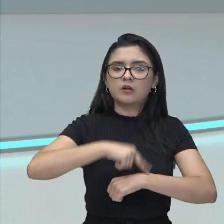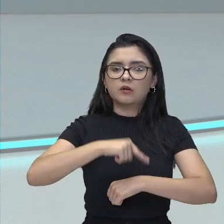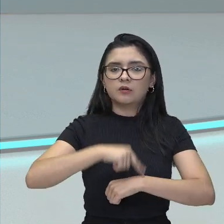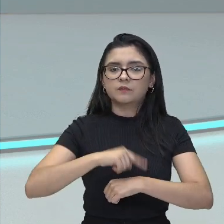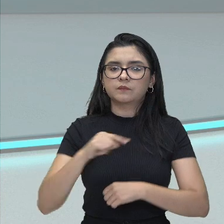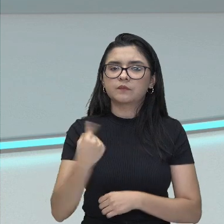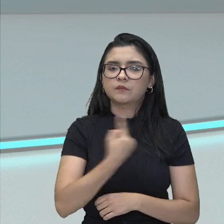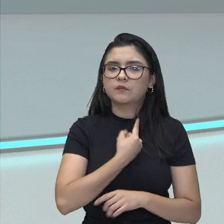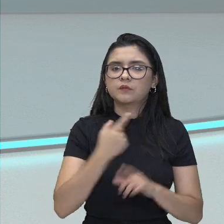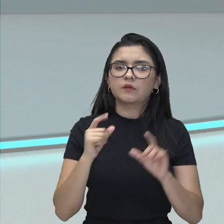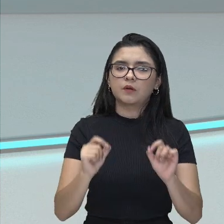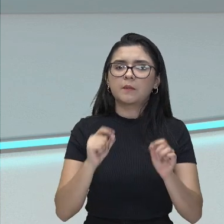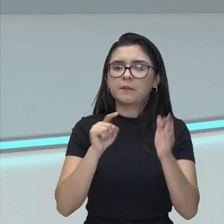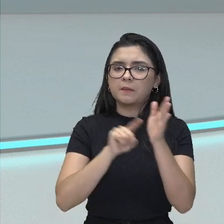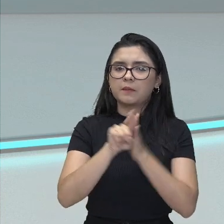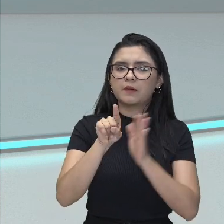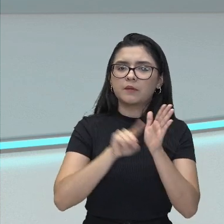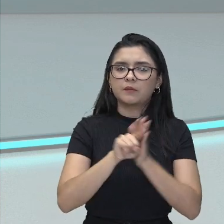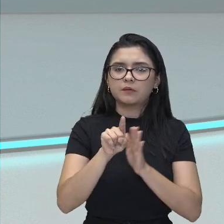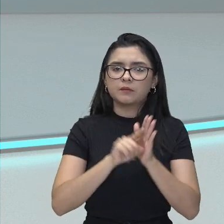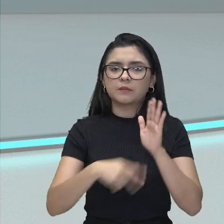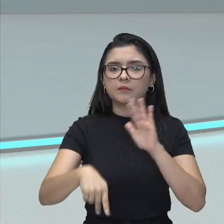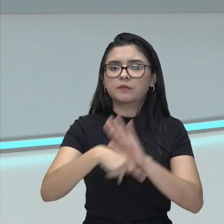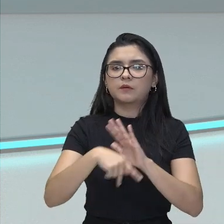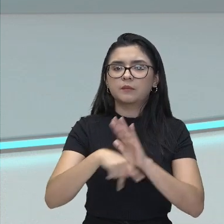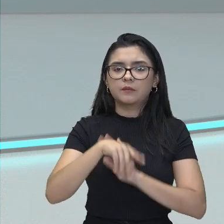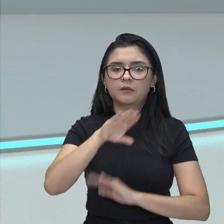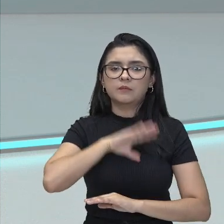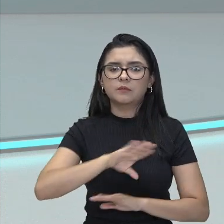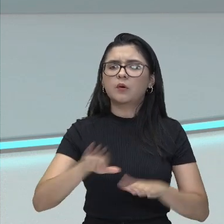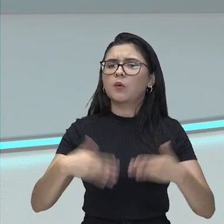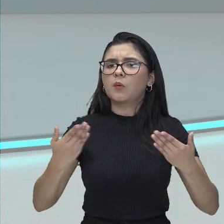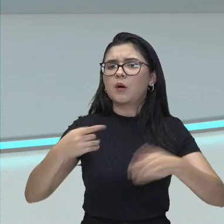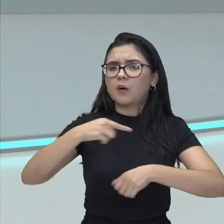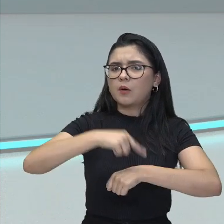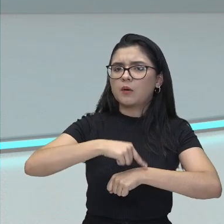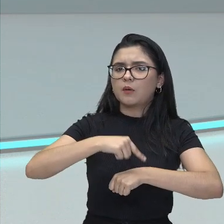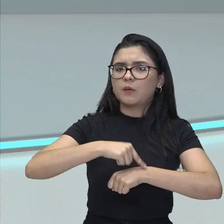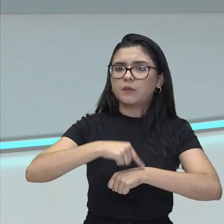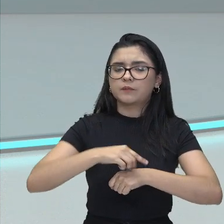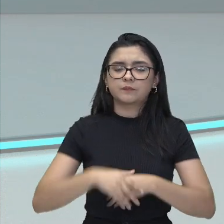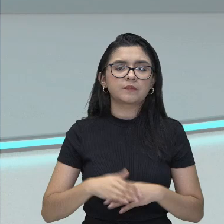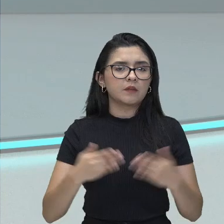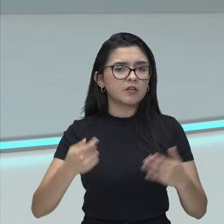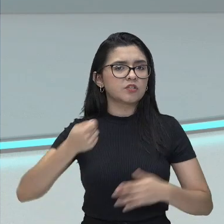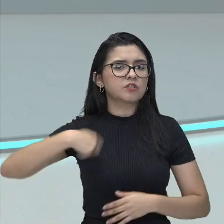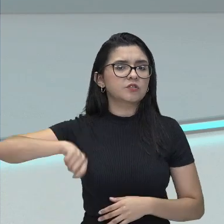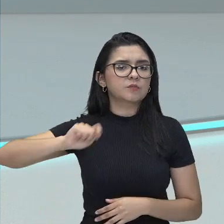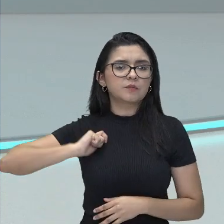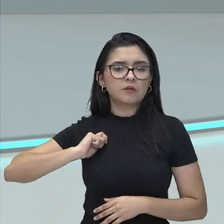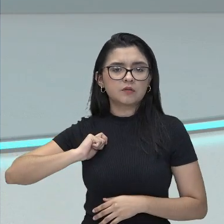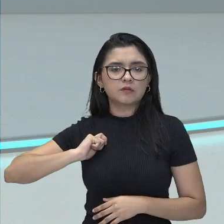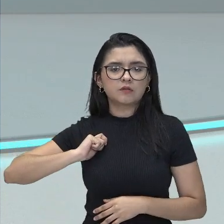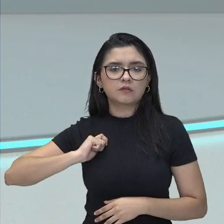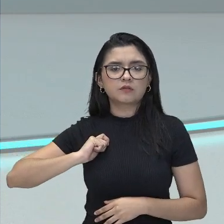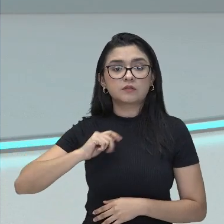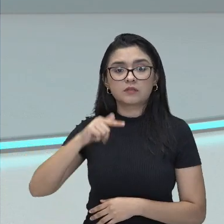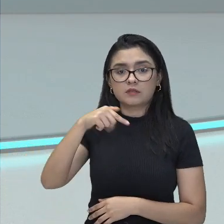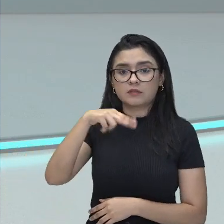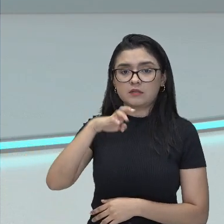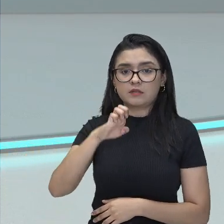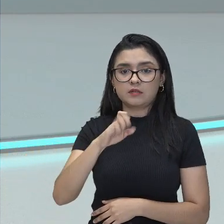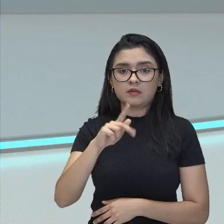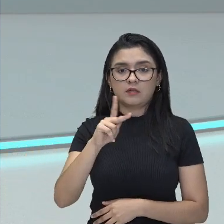faz a famosa pergunta no português né Que horas são e isso como é que fica em espanhol vejam que H